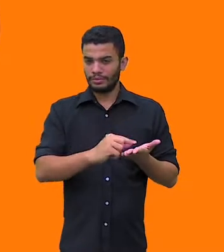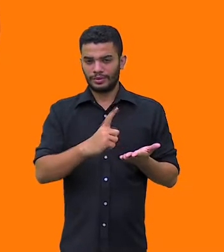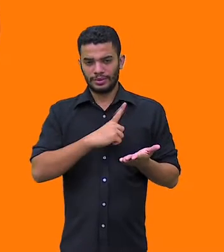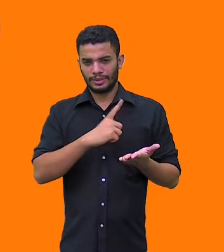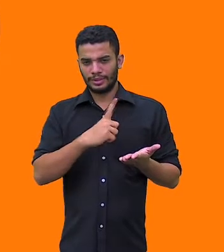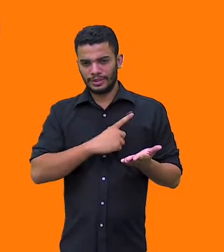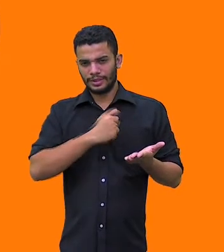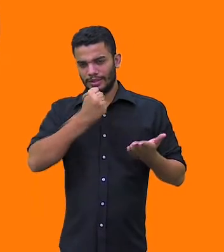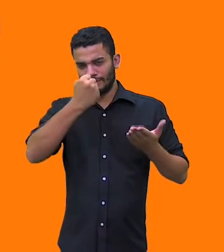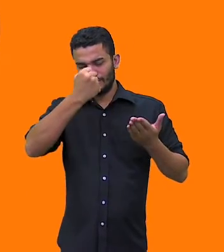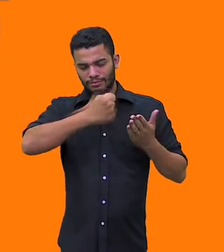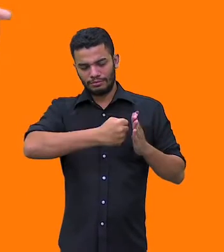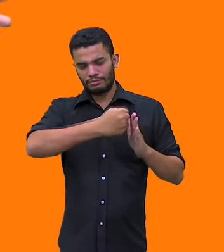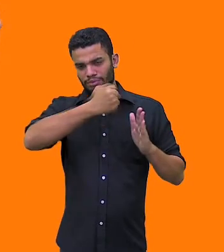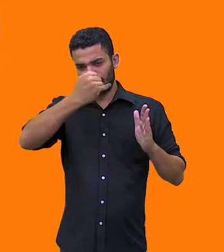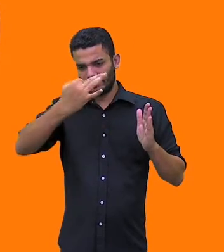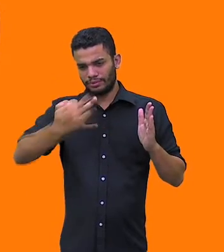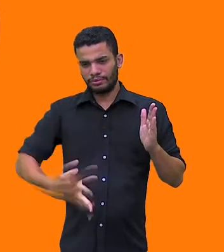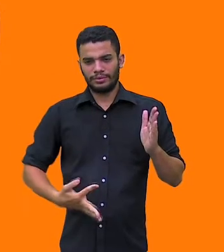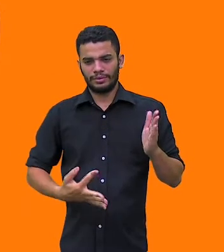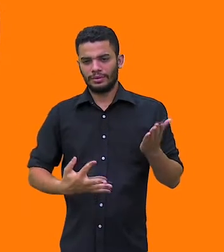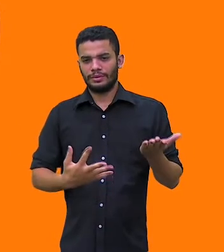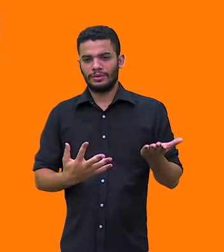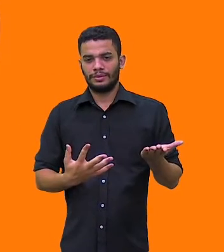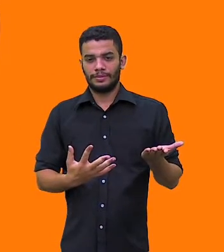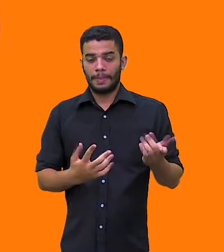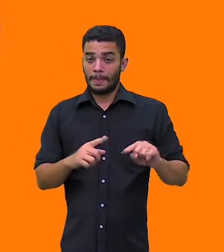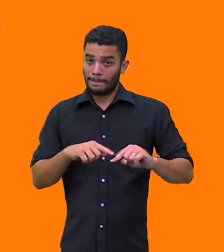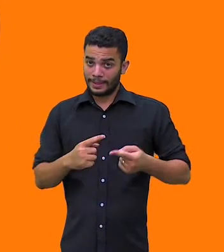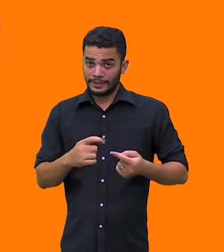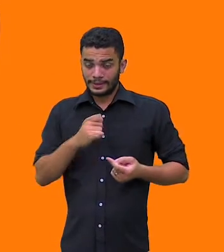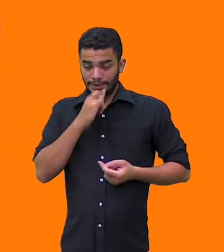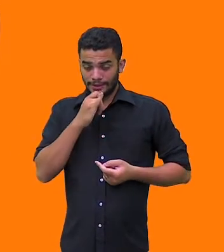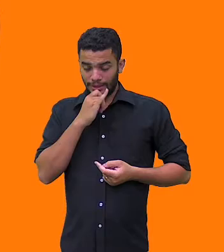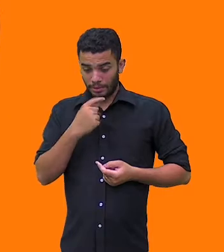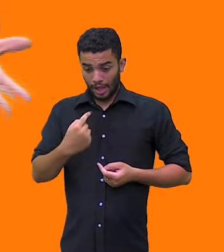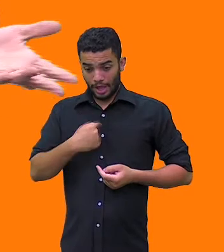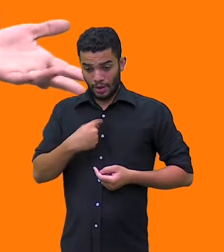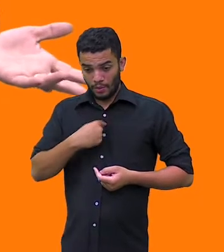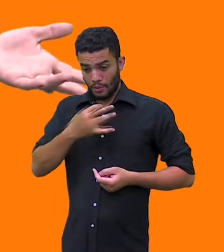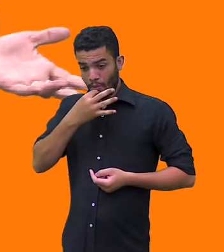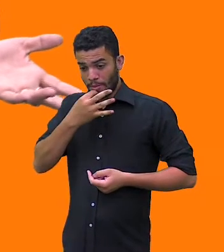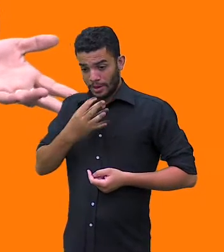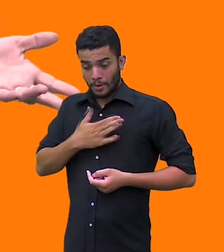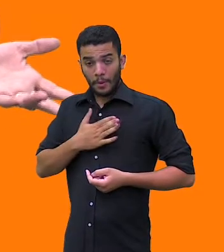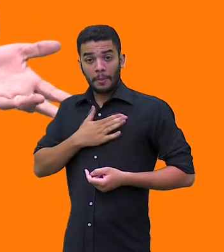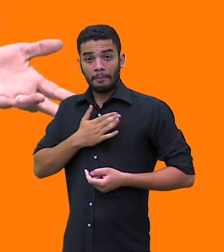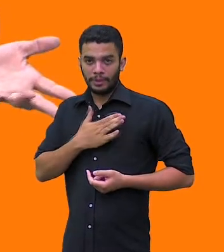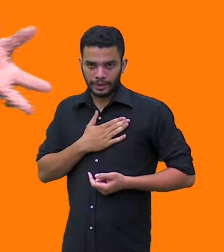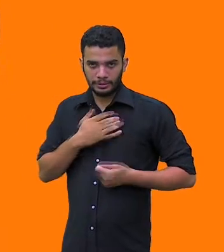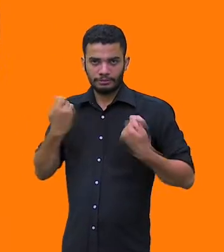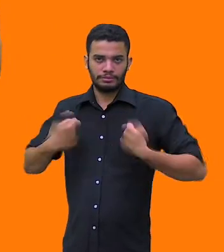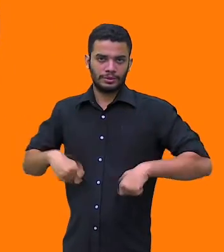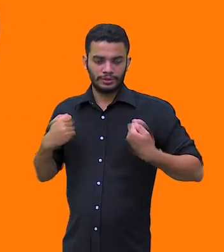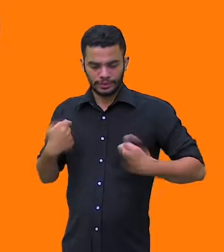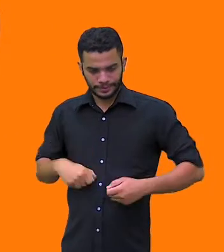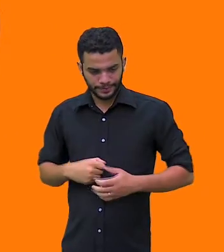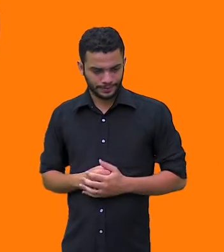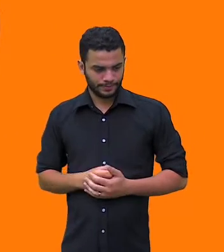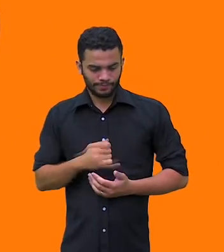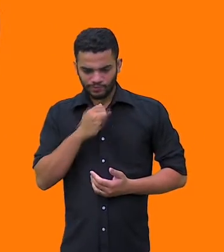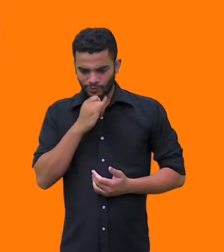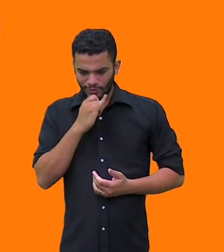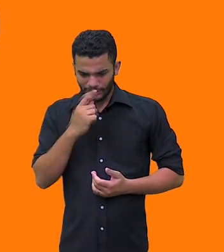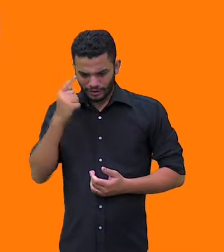sim. Precisamos ter o quê? Opinião, né? As nossas ideias, elas não nascem do nada, né?